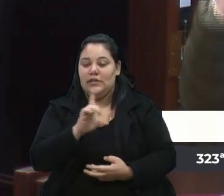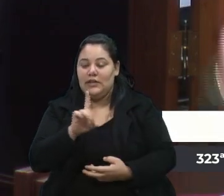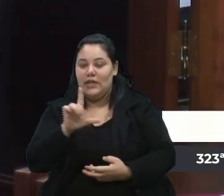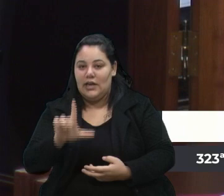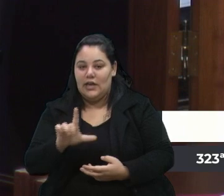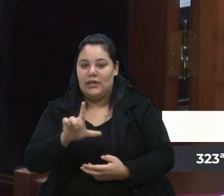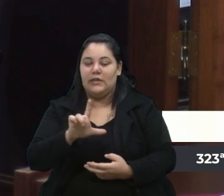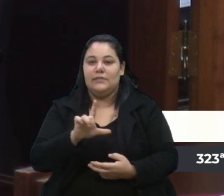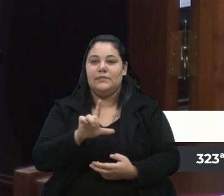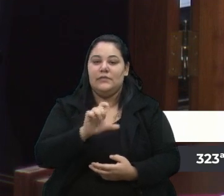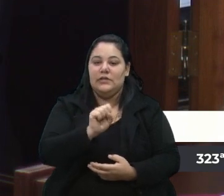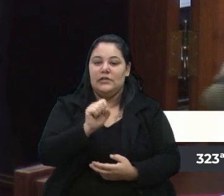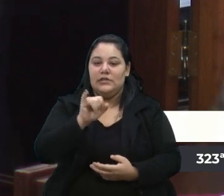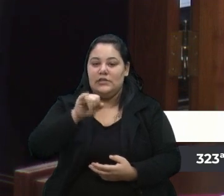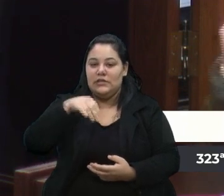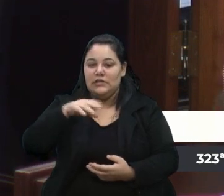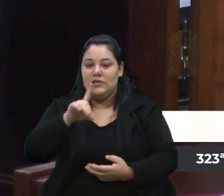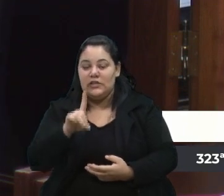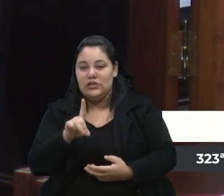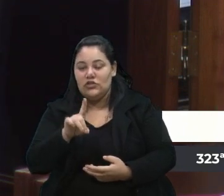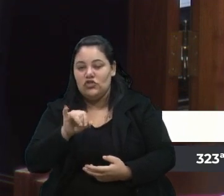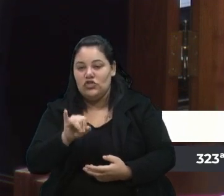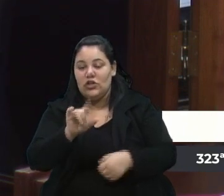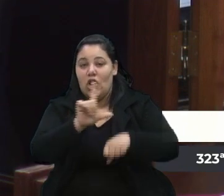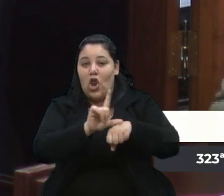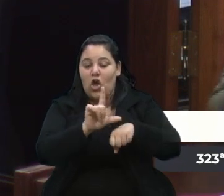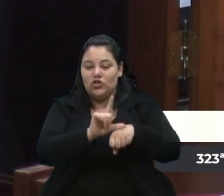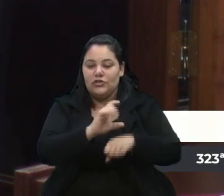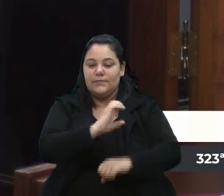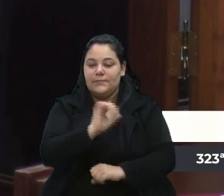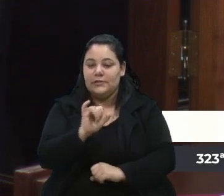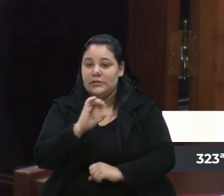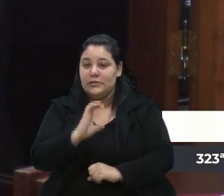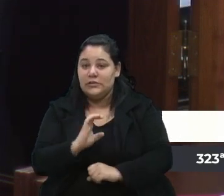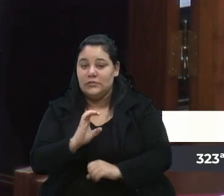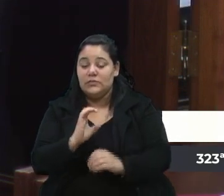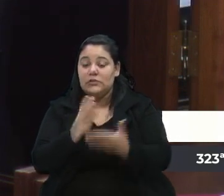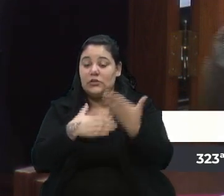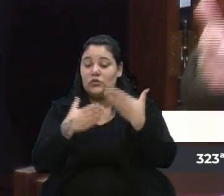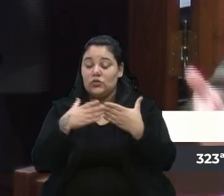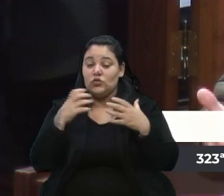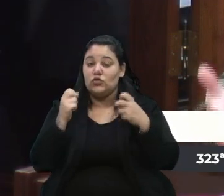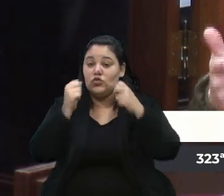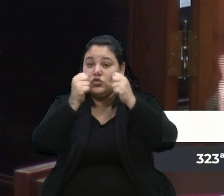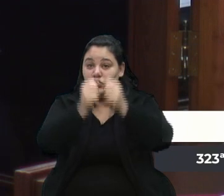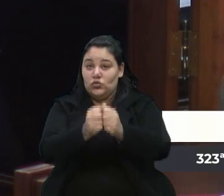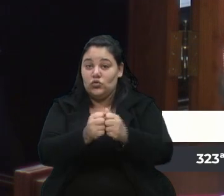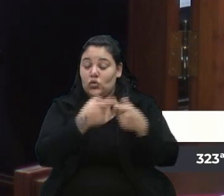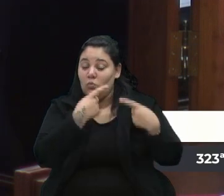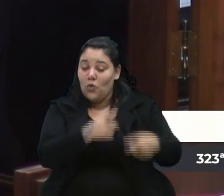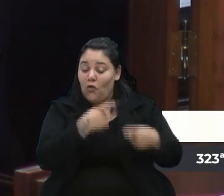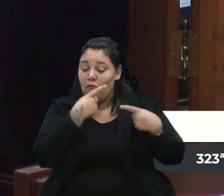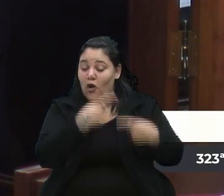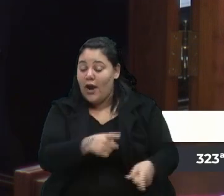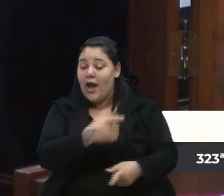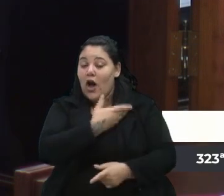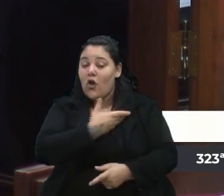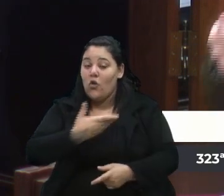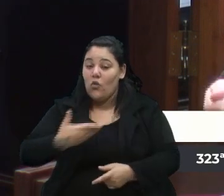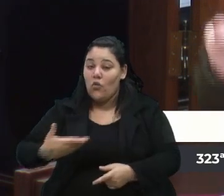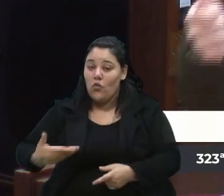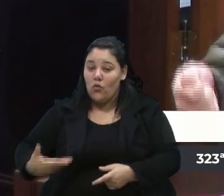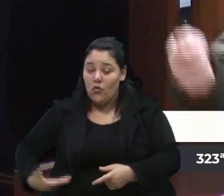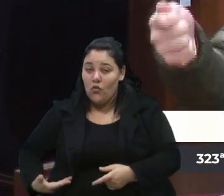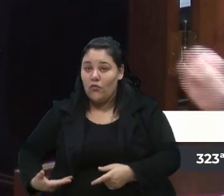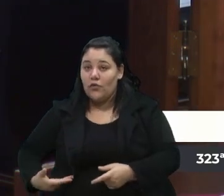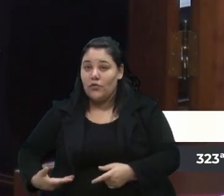CIC Para justamente somar desses esforços provocar o governo do estado para o aumento de